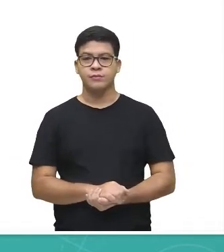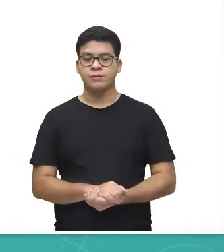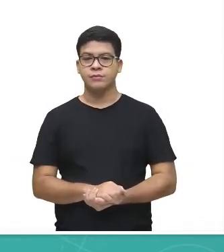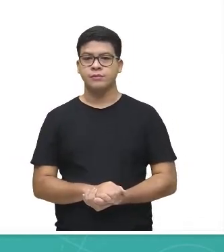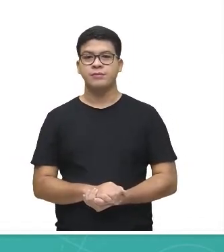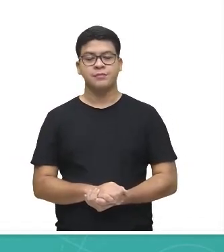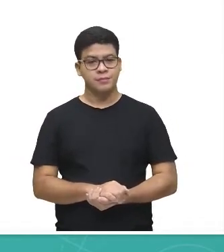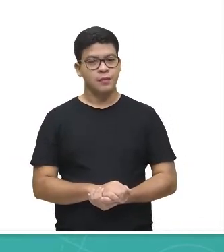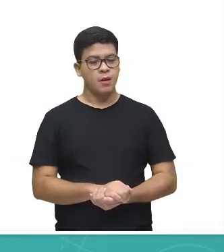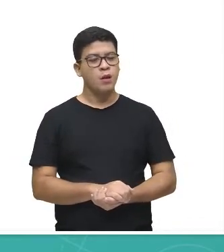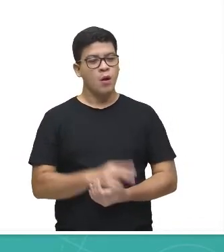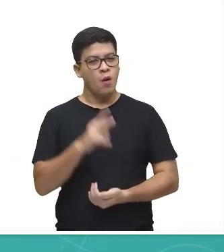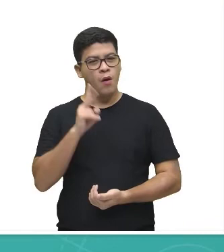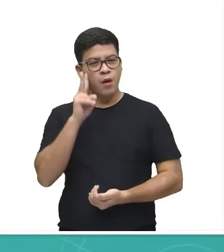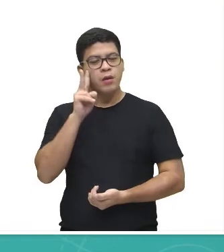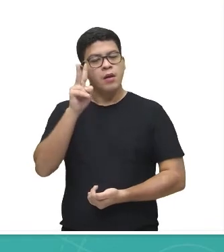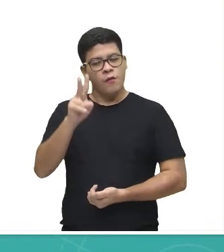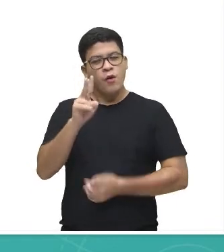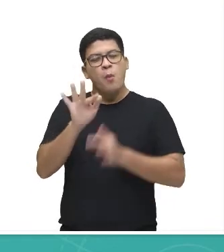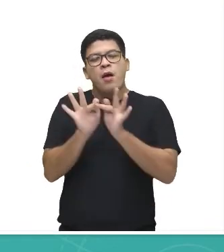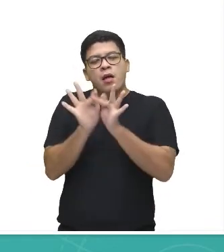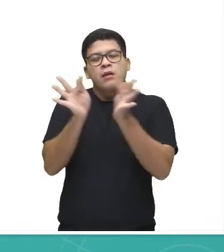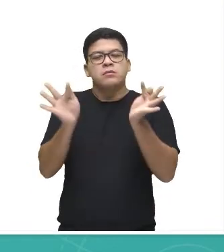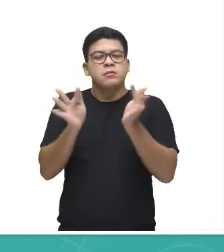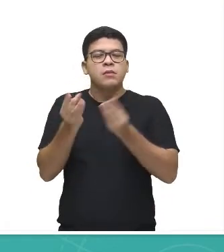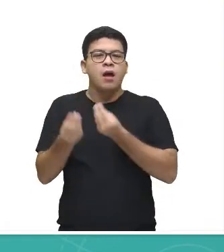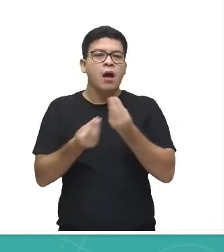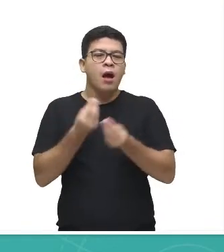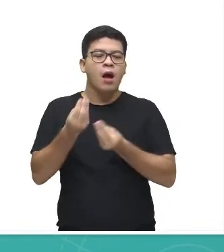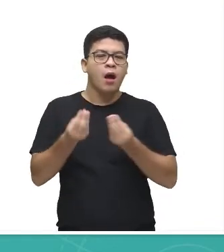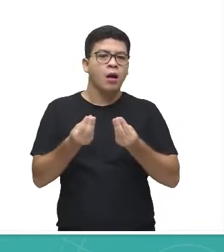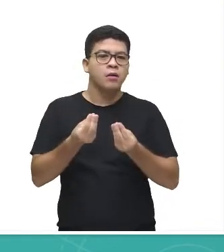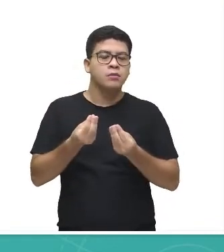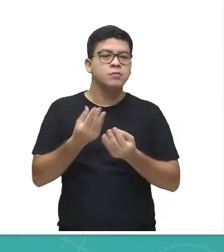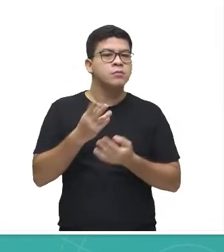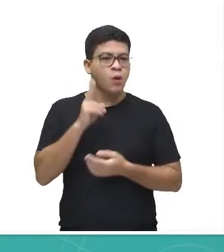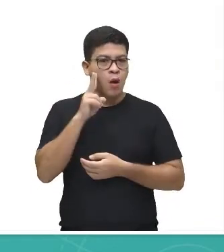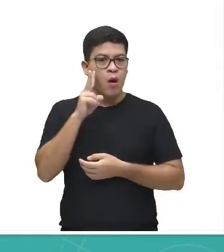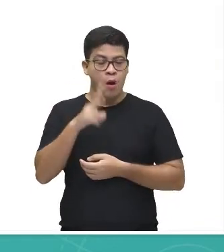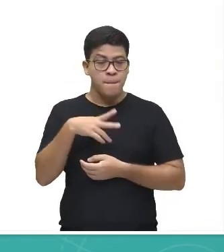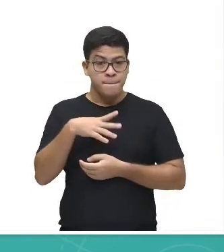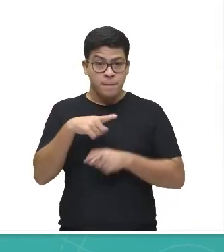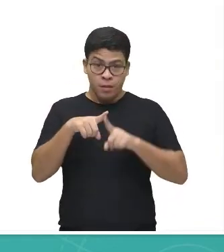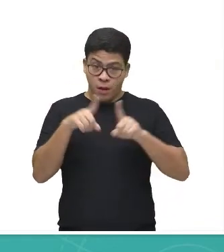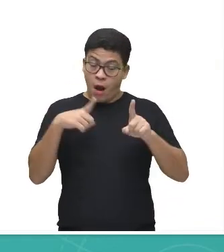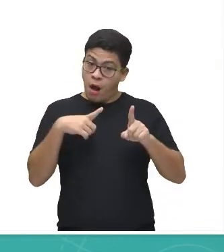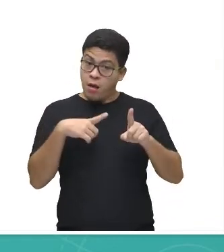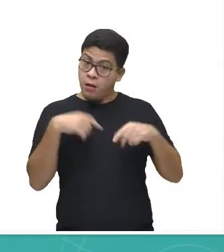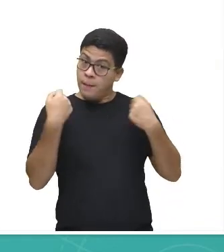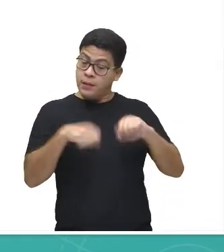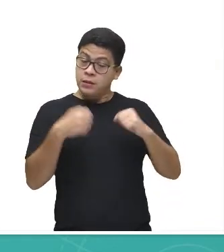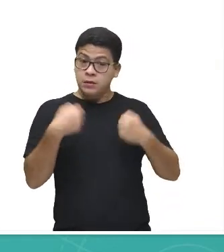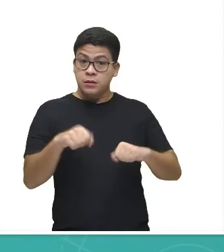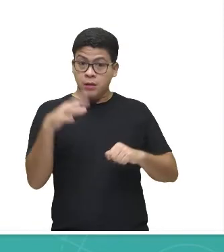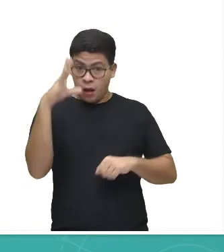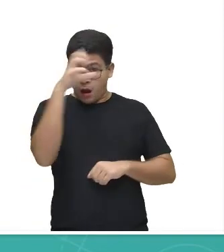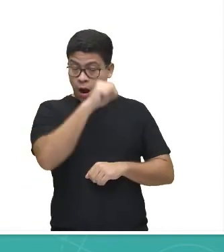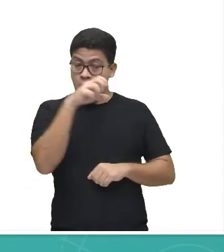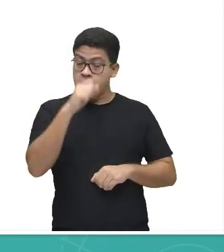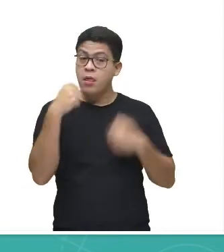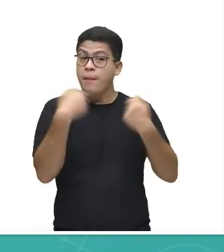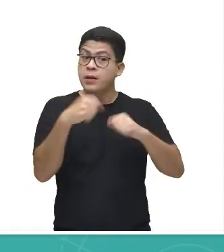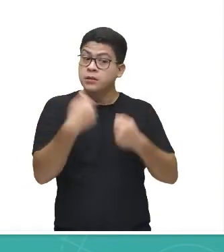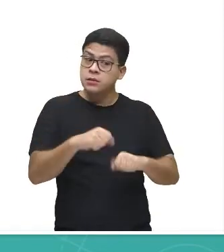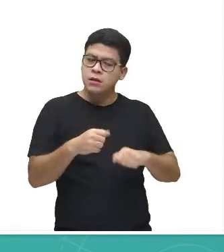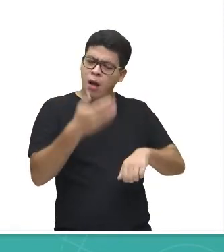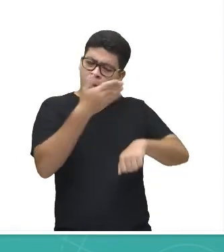Muito bem, viram aí como é simples, pessoal, essa subtração, tá? Só que para a gente aprender matemática, a gente precisa praticar.